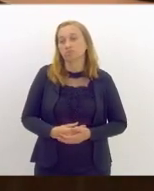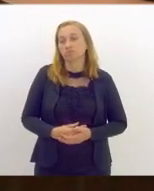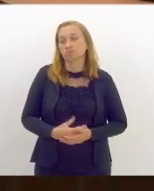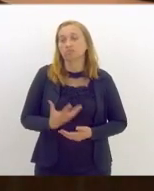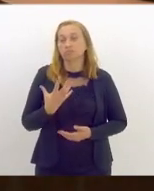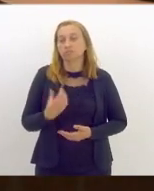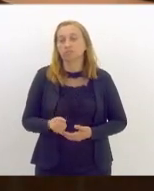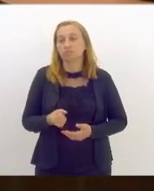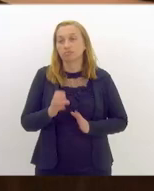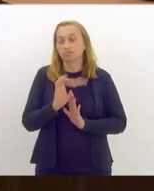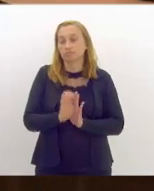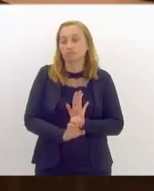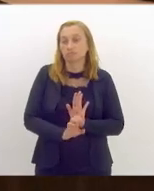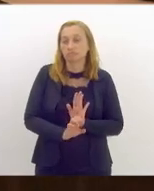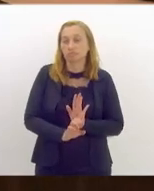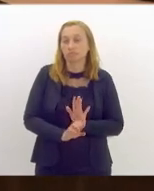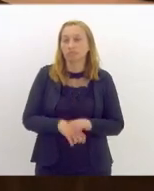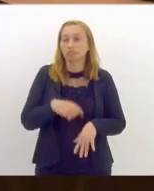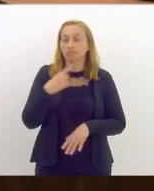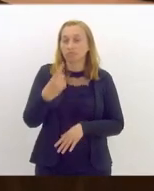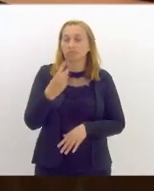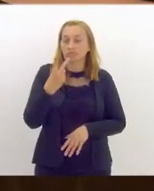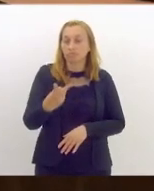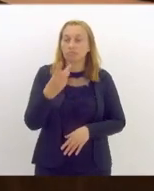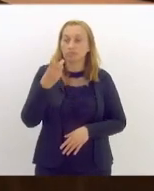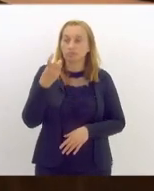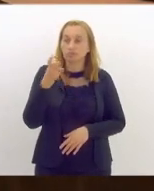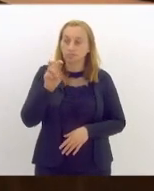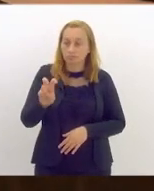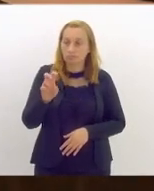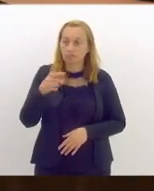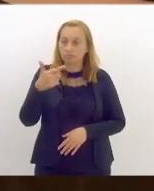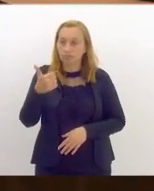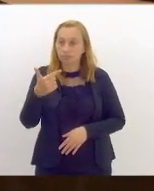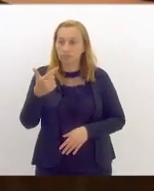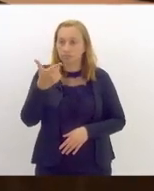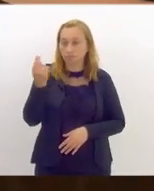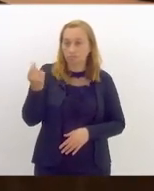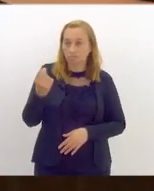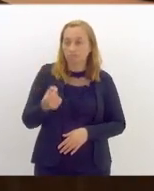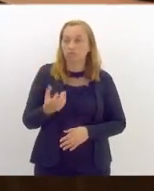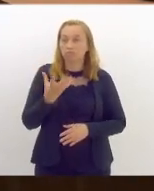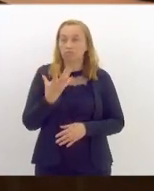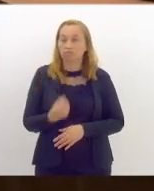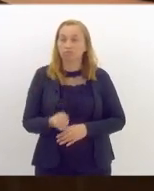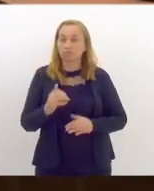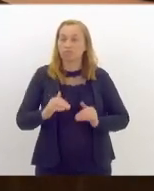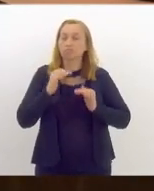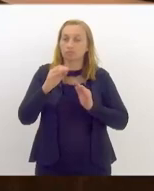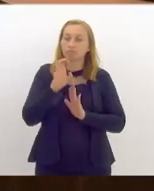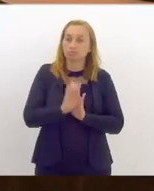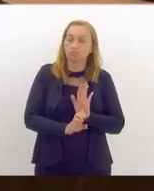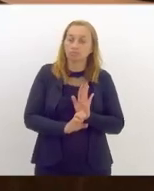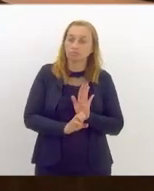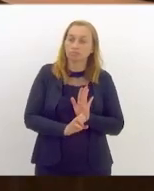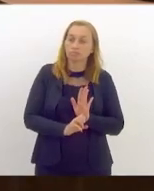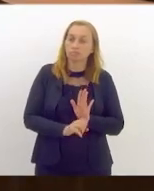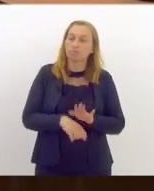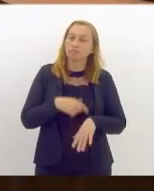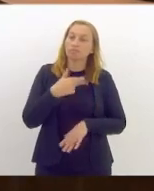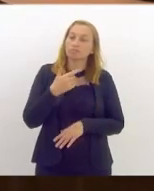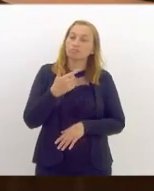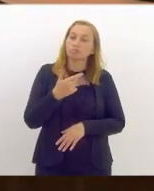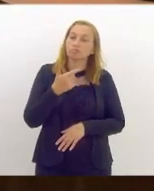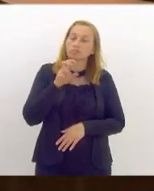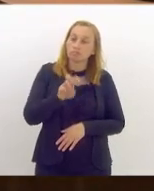foi favorável de emendas um dois cinco e 12 e 20 favorável ao consumimento da glutinativas